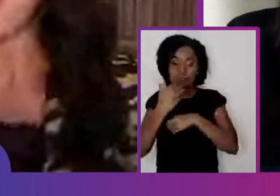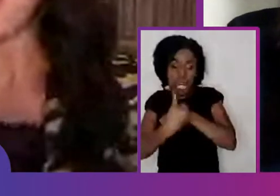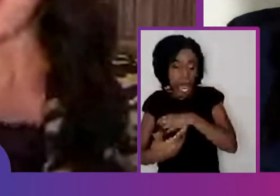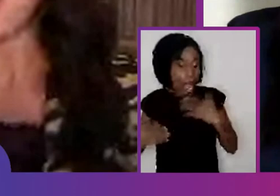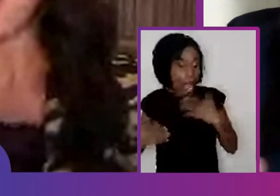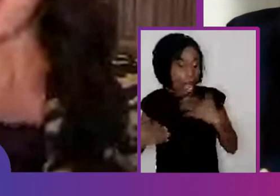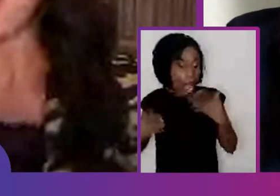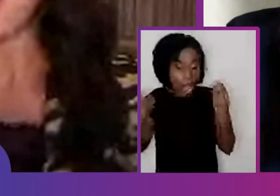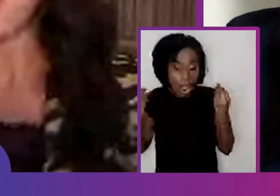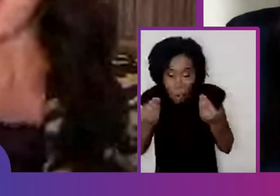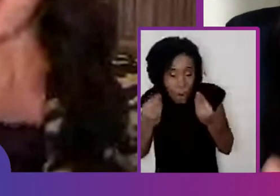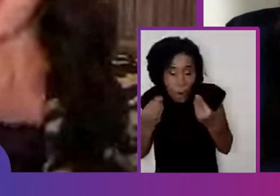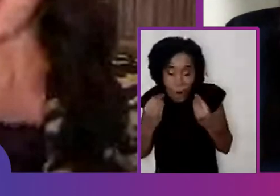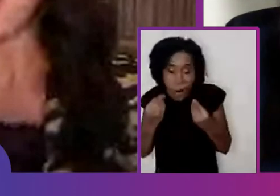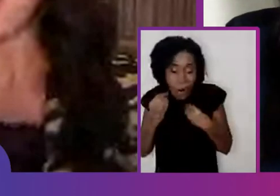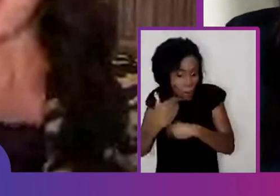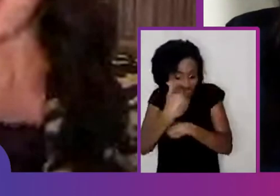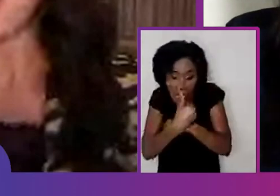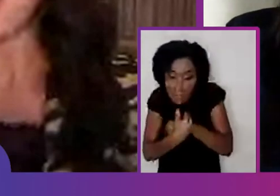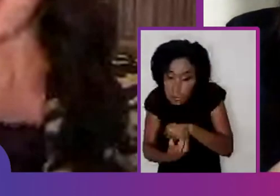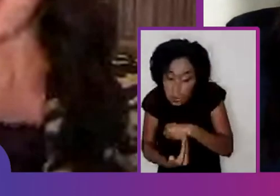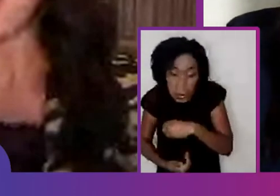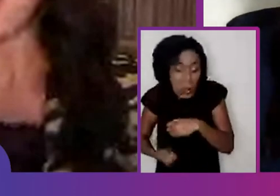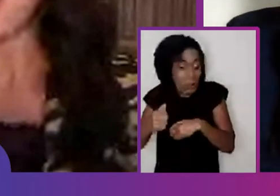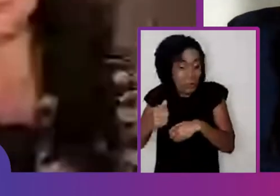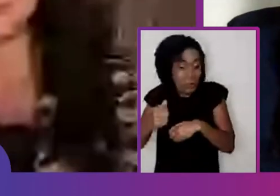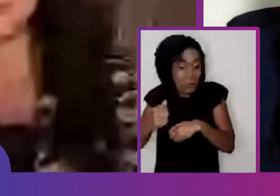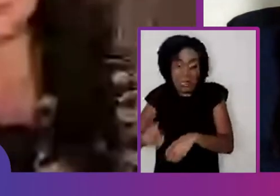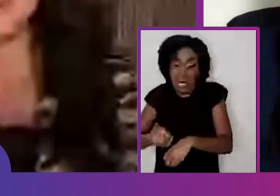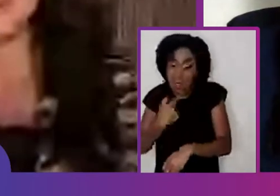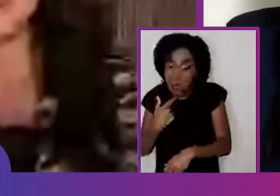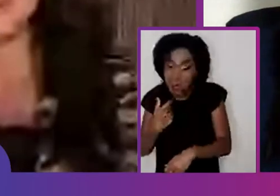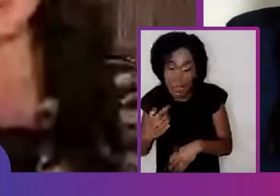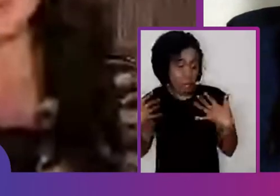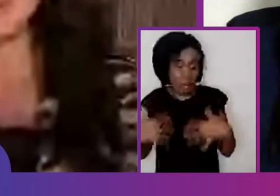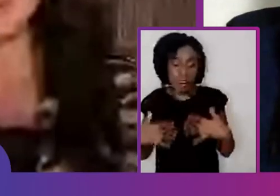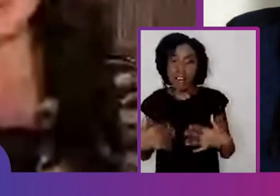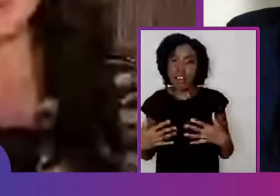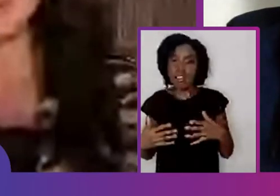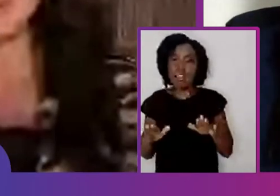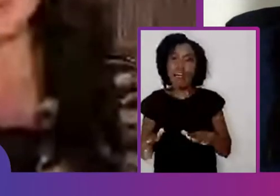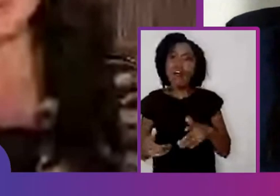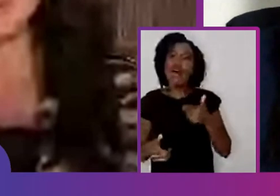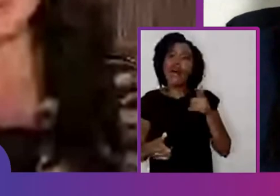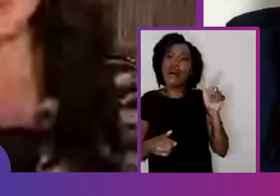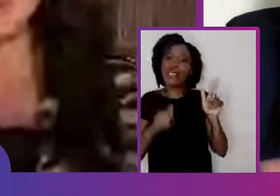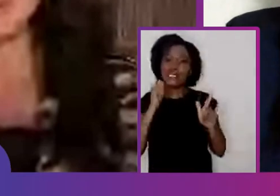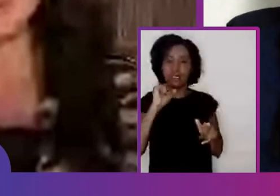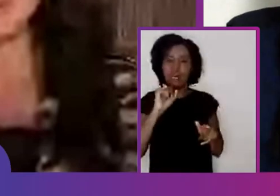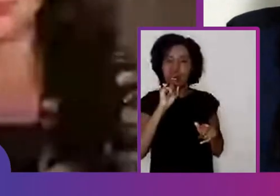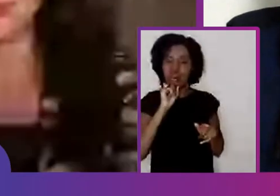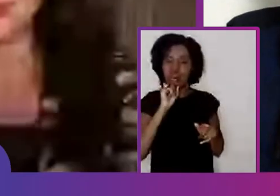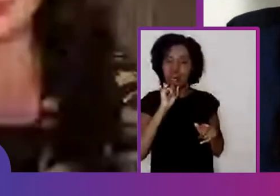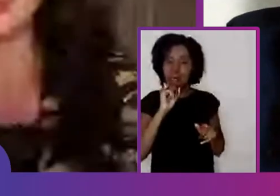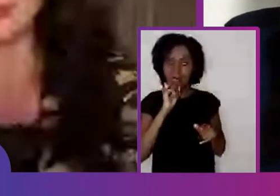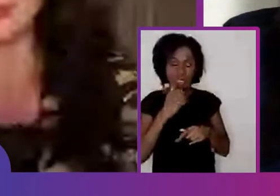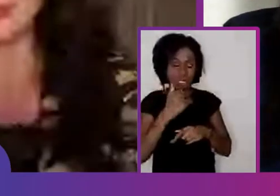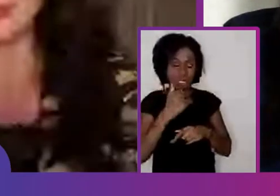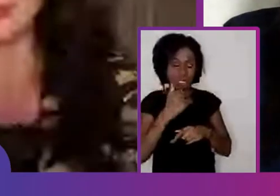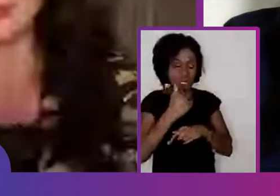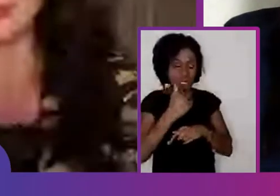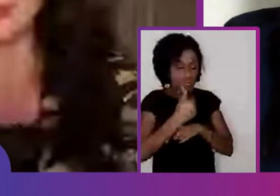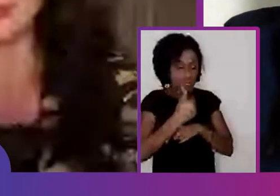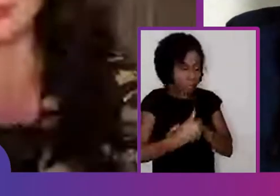você machucou, vamos passar remédio, vamos não sei o que lá. E aí uma outra mãe que recebe bem o machucado, fala: olha, isso é